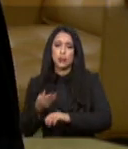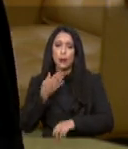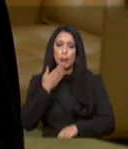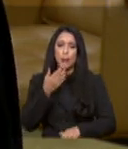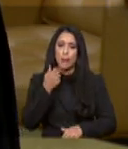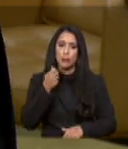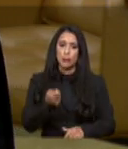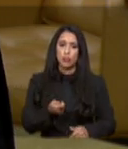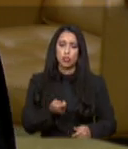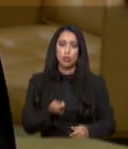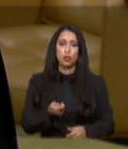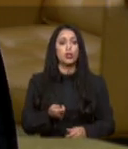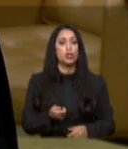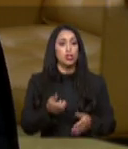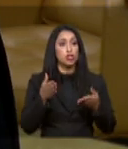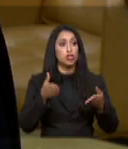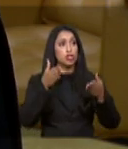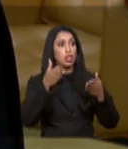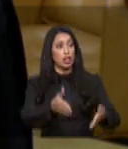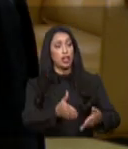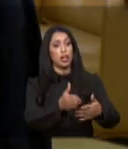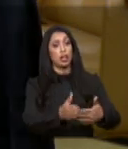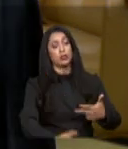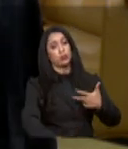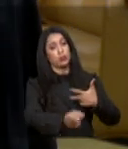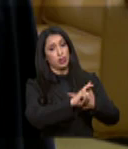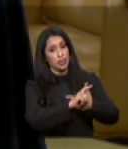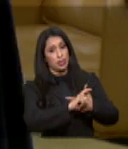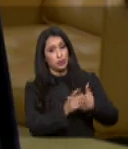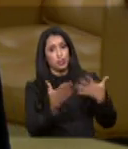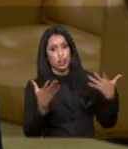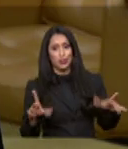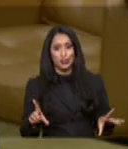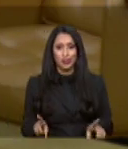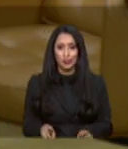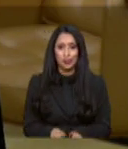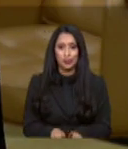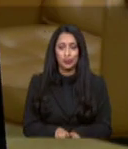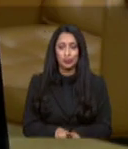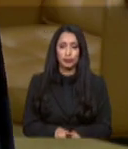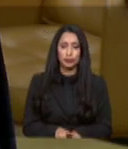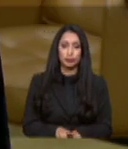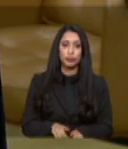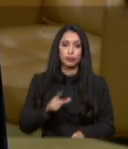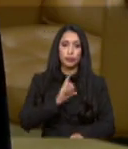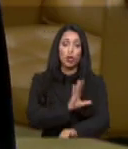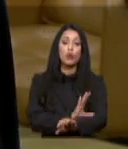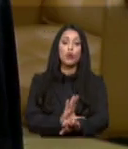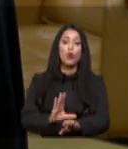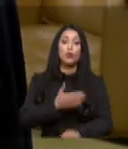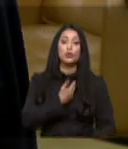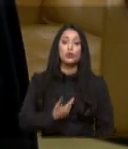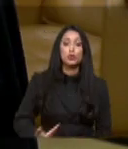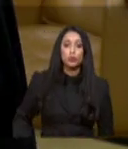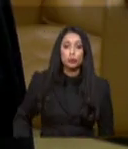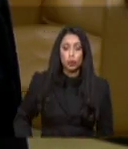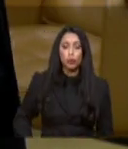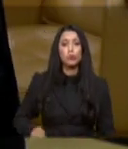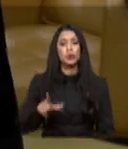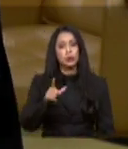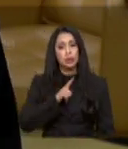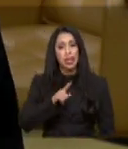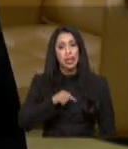pedidos diretos do governo federal. Além disso, excelências, já está em andamento o concurso público para prover